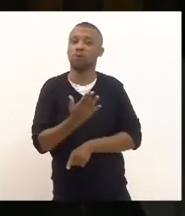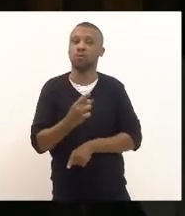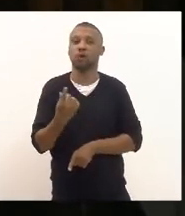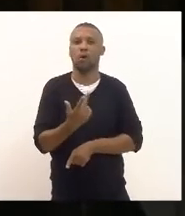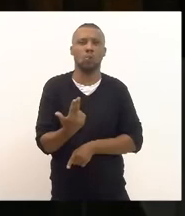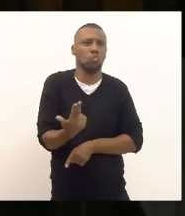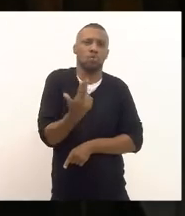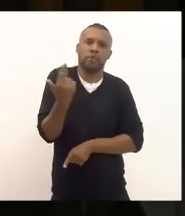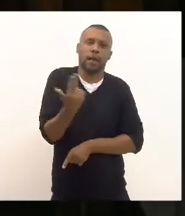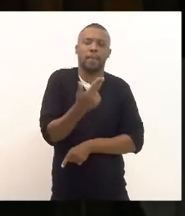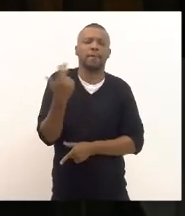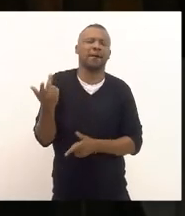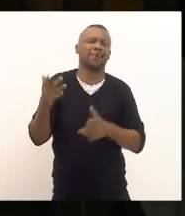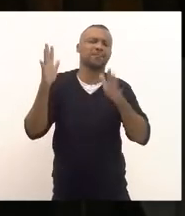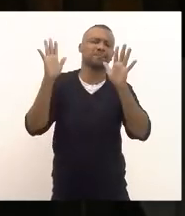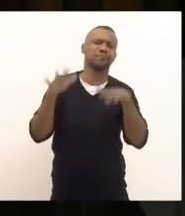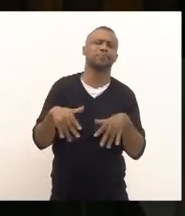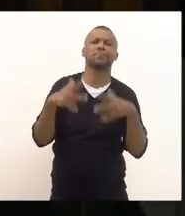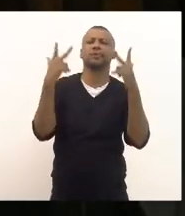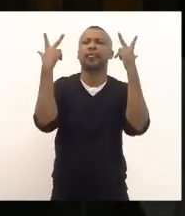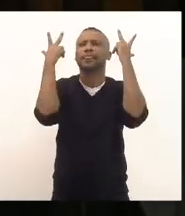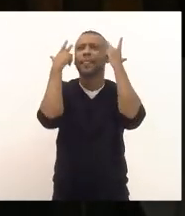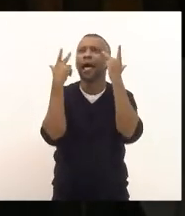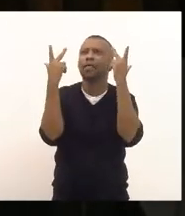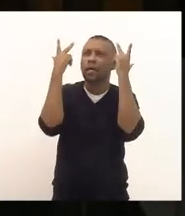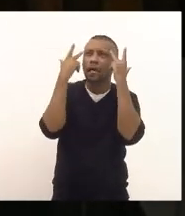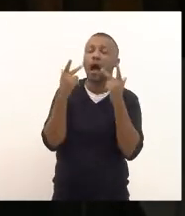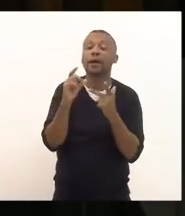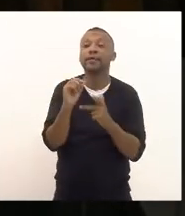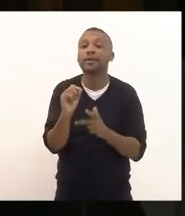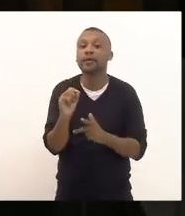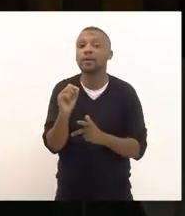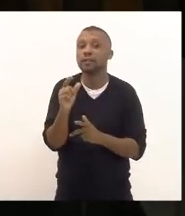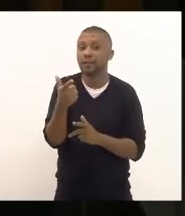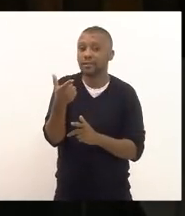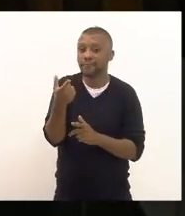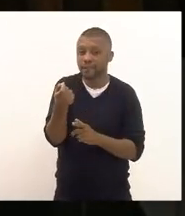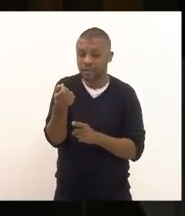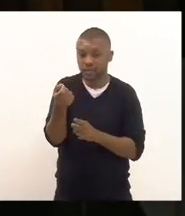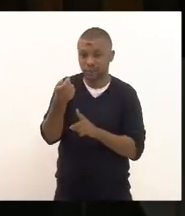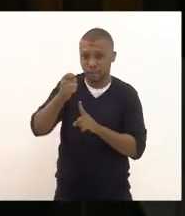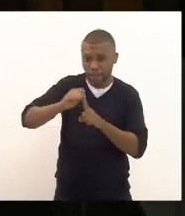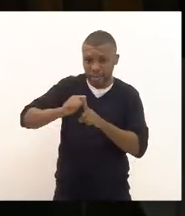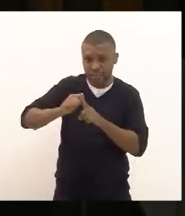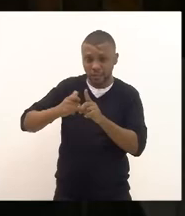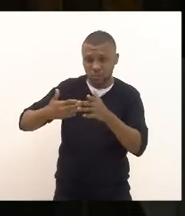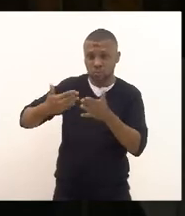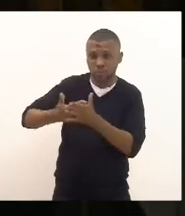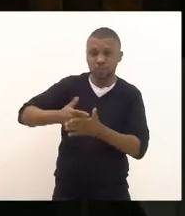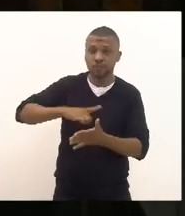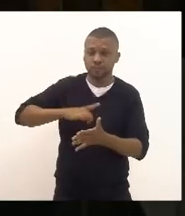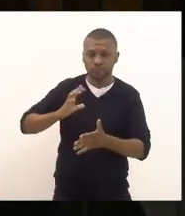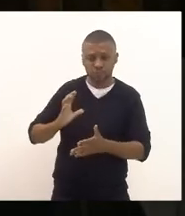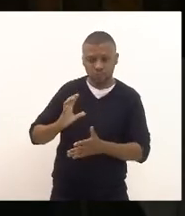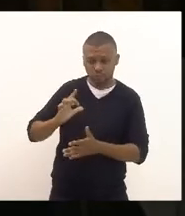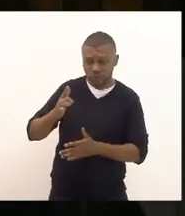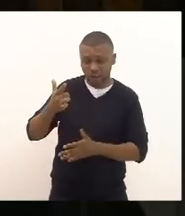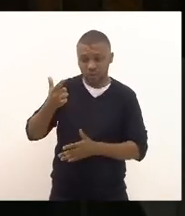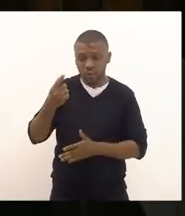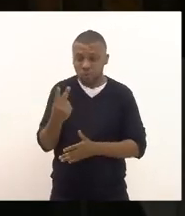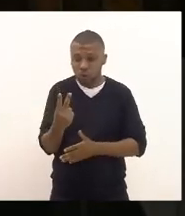naturalizar que em 20 meses de governo a gente tenha duas chacinas